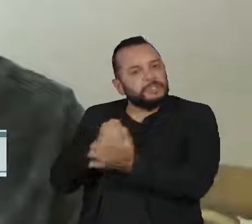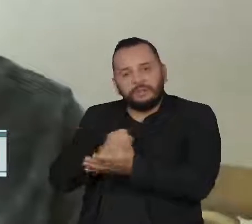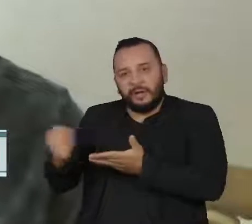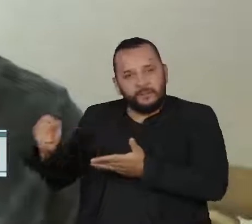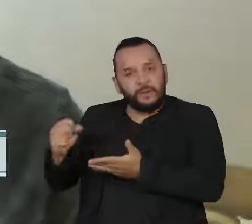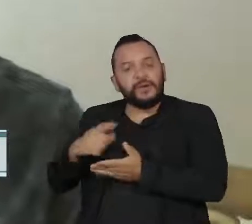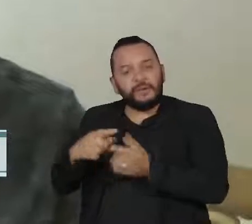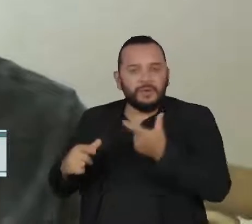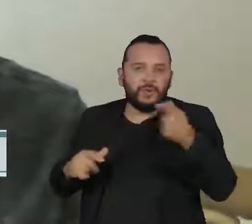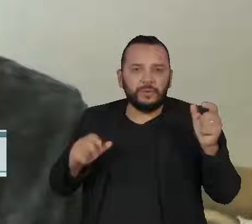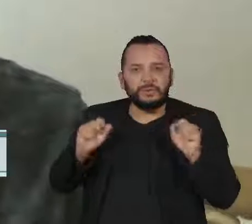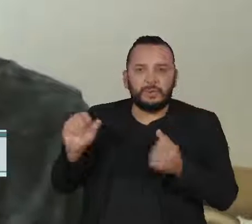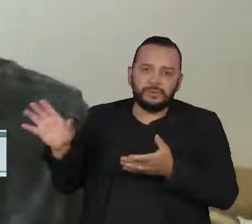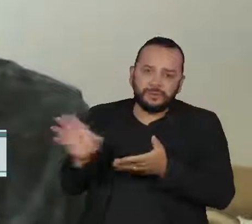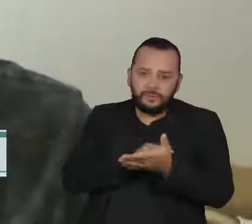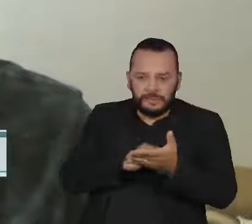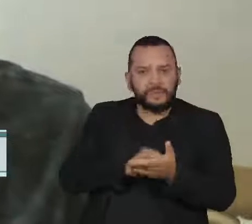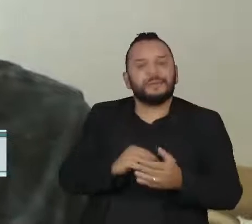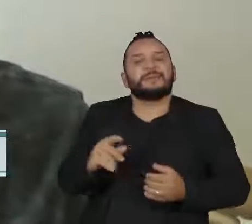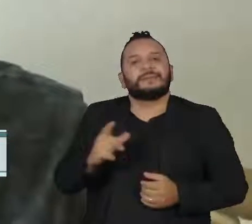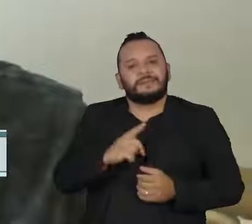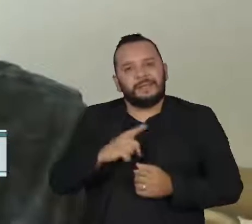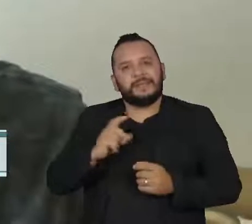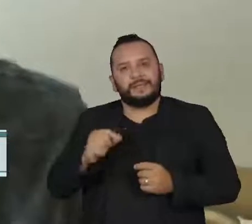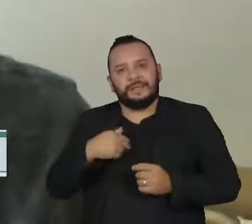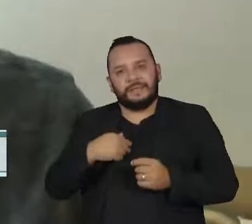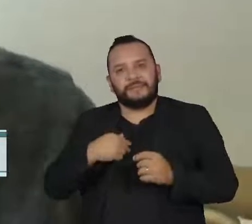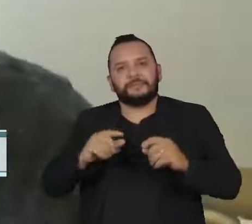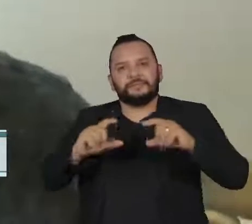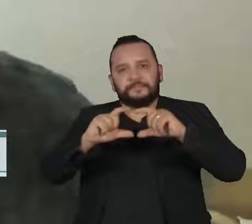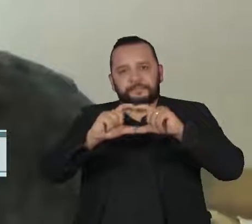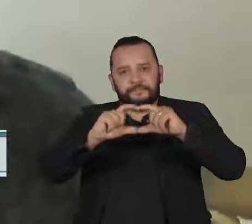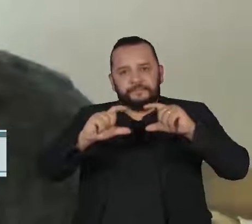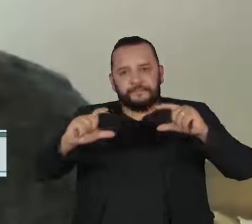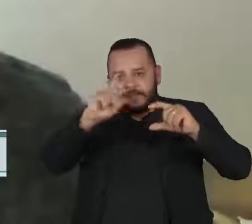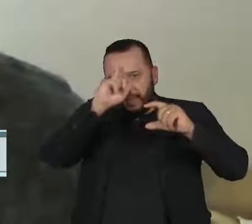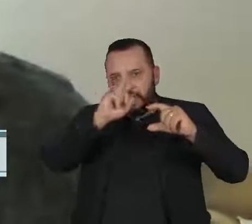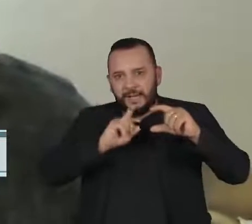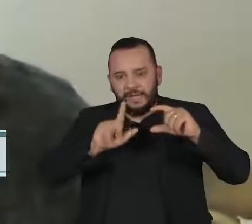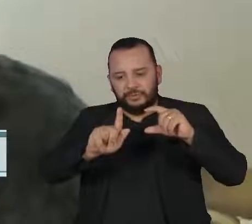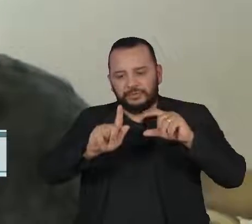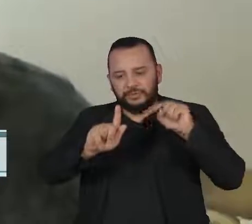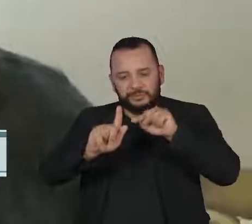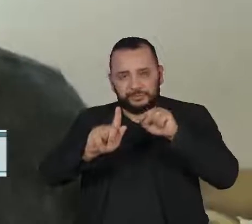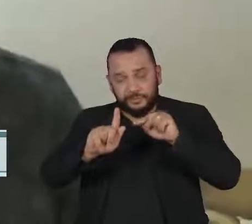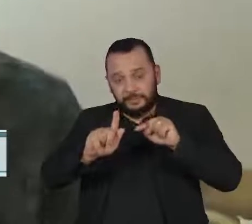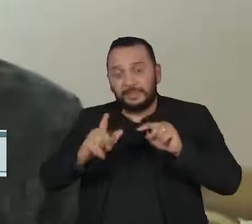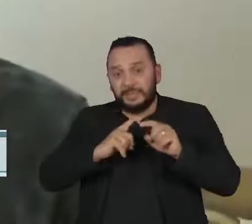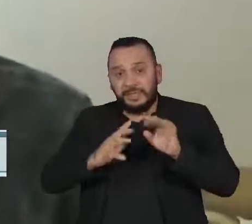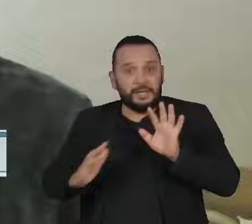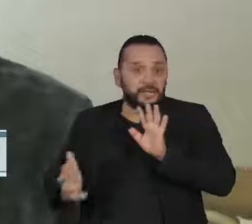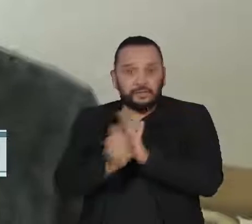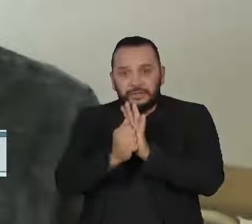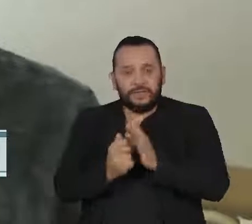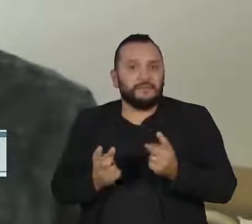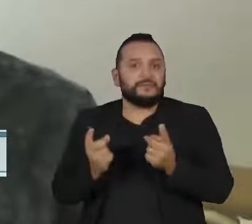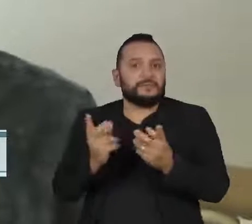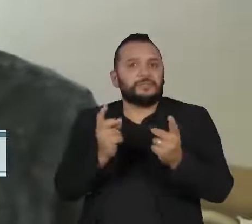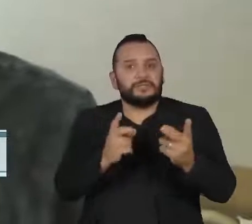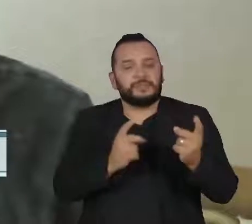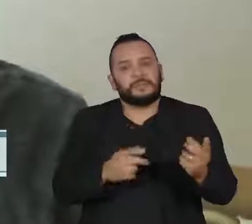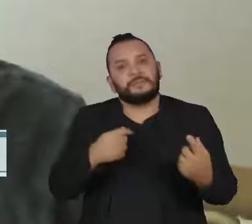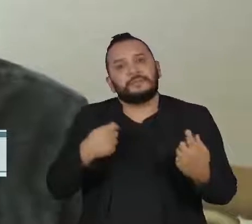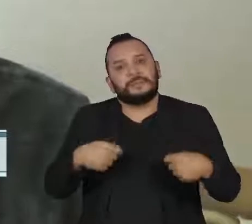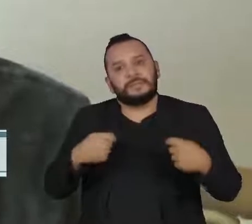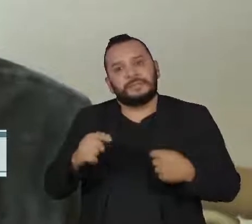medicamentos similares. Então, os medicamentos genéricos, para que eles sejam registrados e vendidos, eles têm que passar